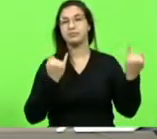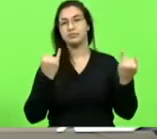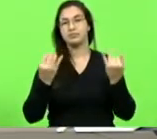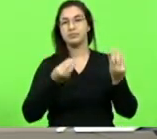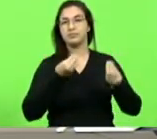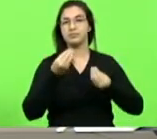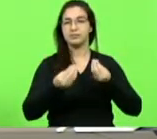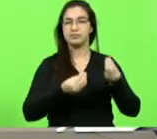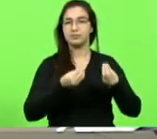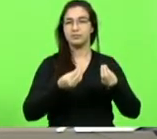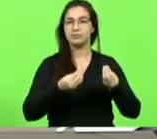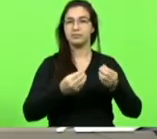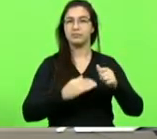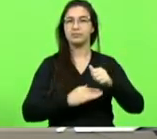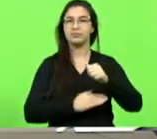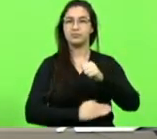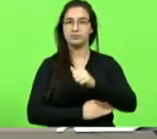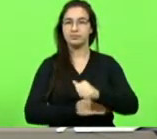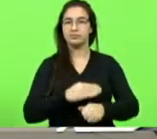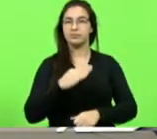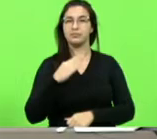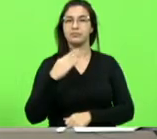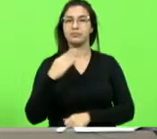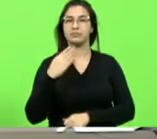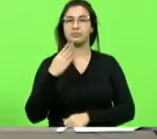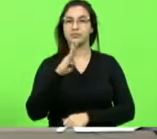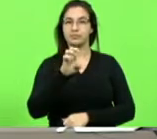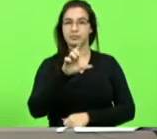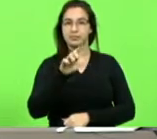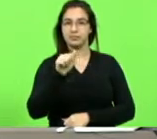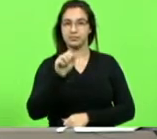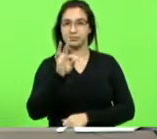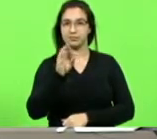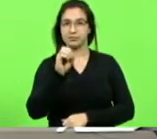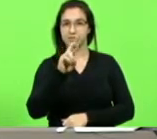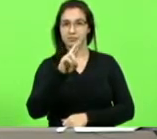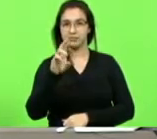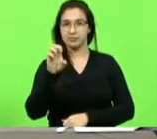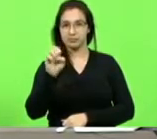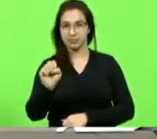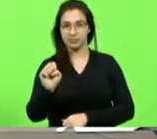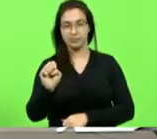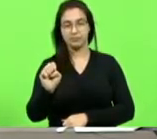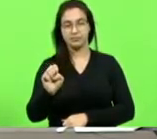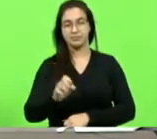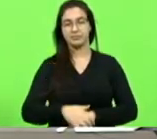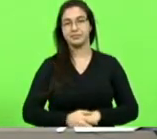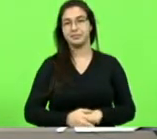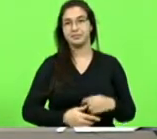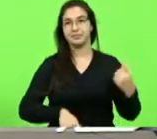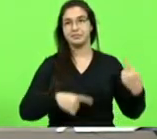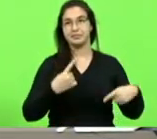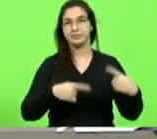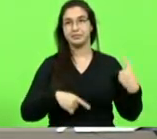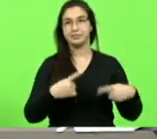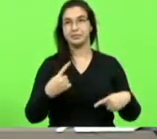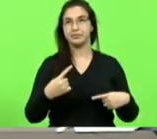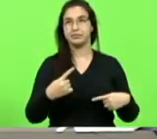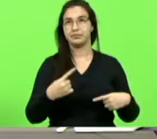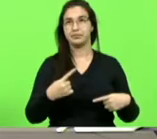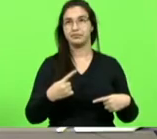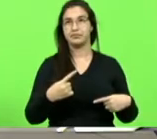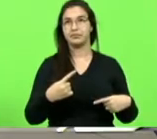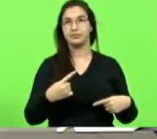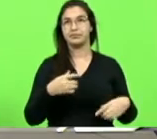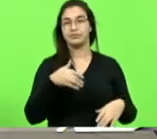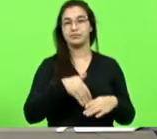ponte Bela Torre no município de Passo de Torres, em discussão. Não havendo quem queira discutir, em votação, deputados que aprovam, permaneçam